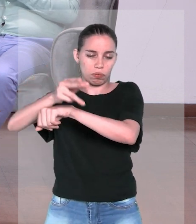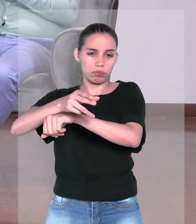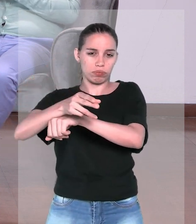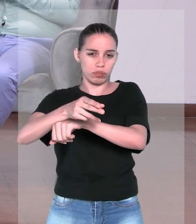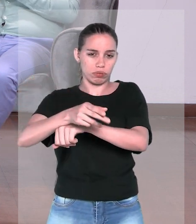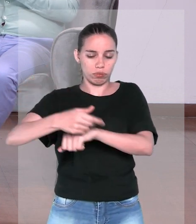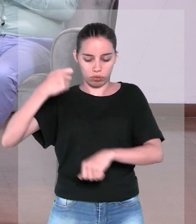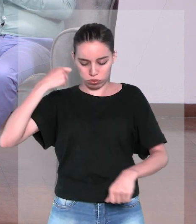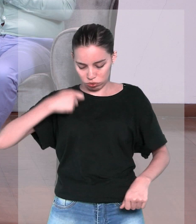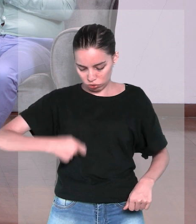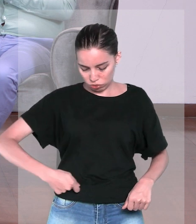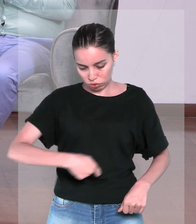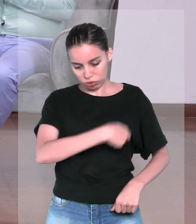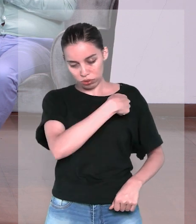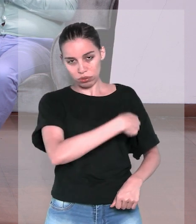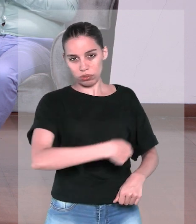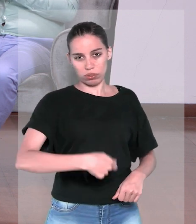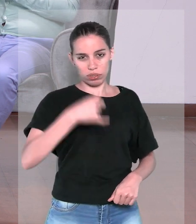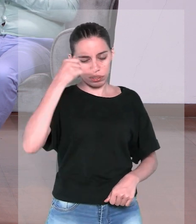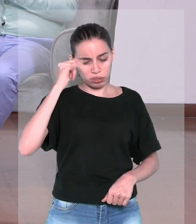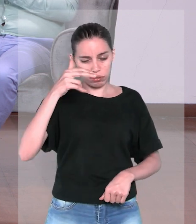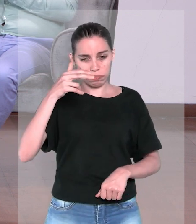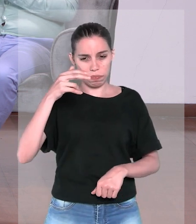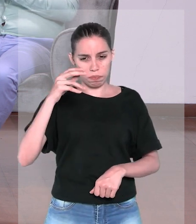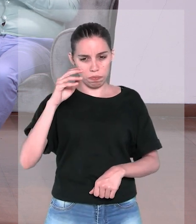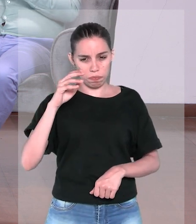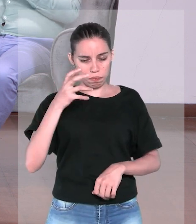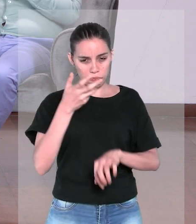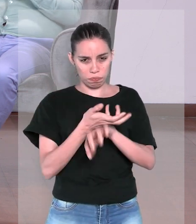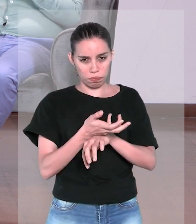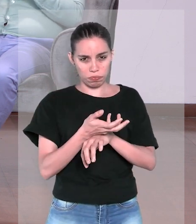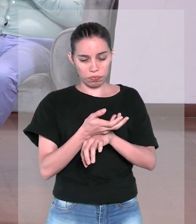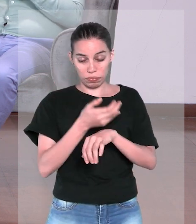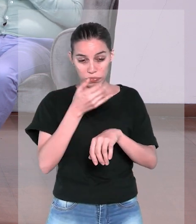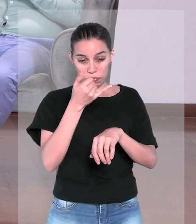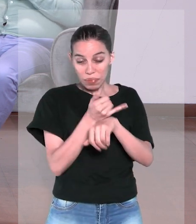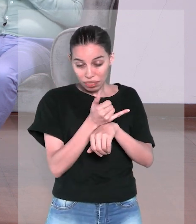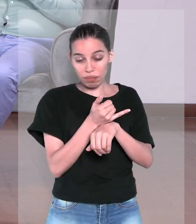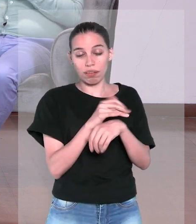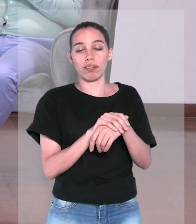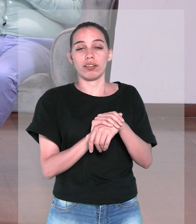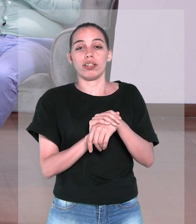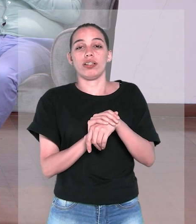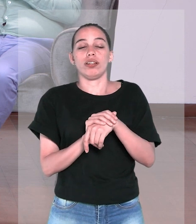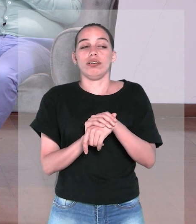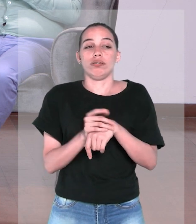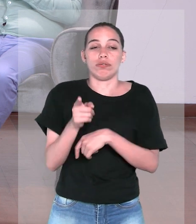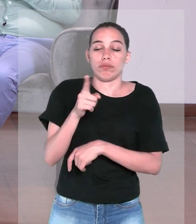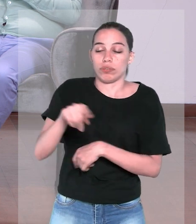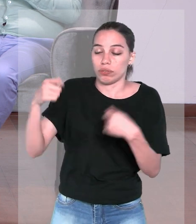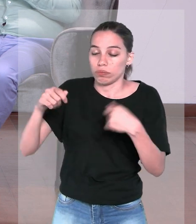articulação maior de como violar. Né? Eu aprendo a violar. Mas quem é que viola? Essa é uma